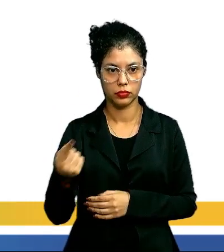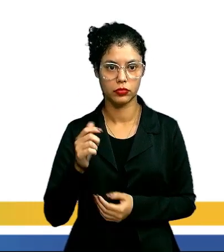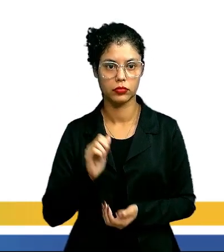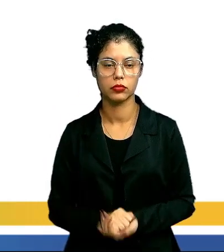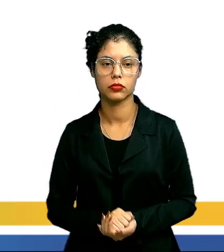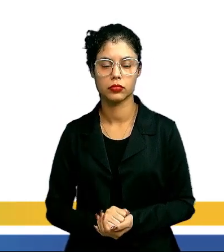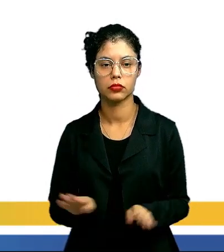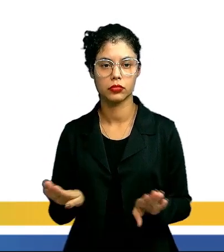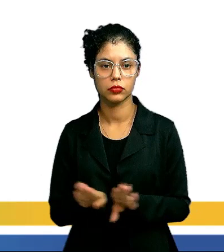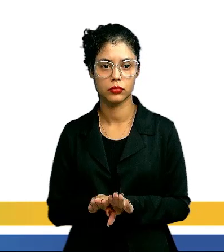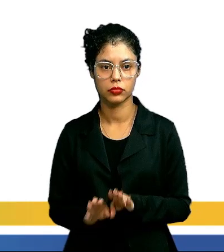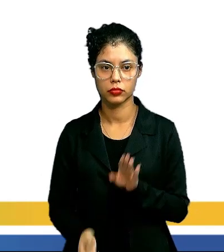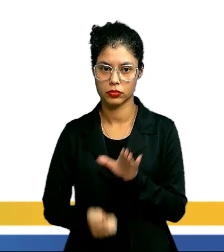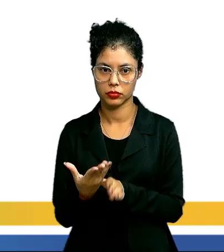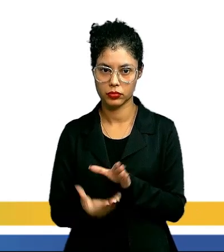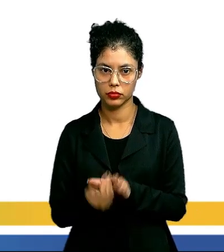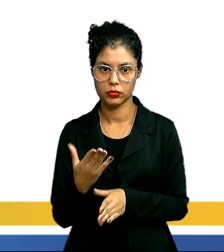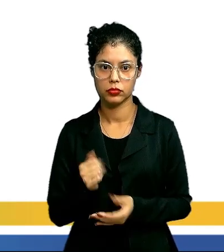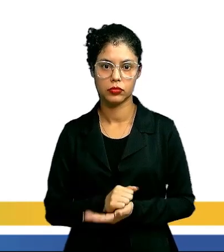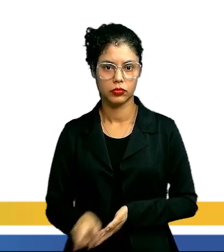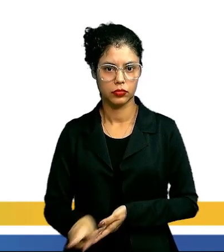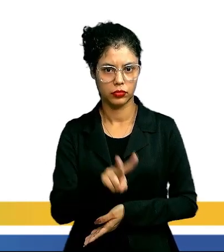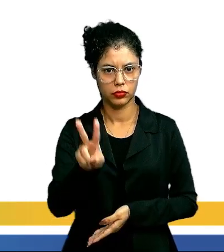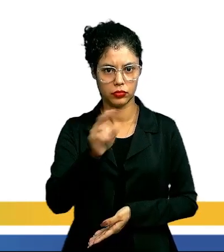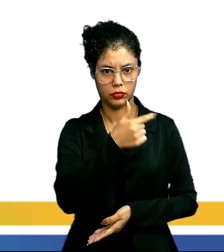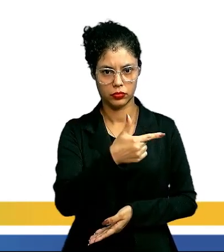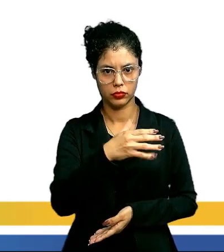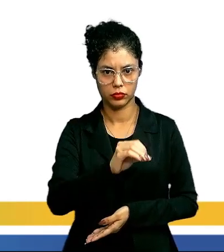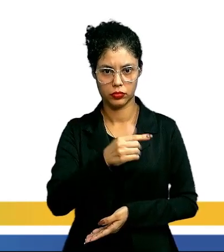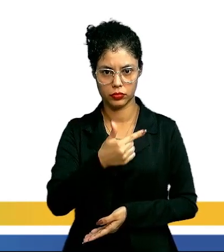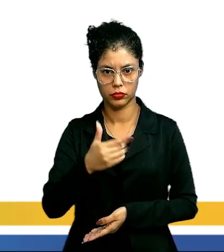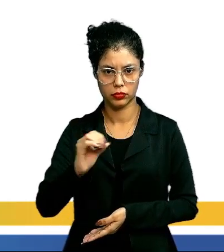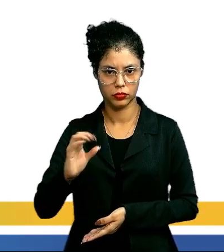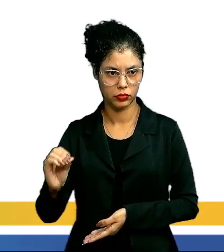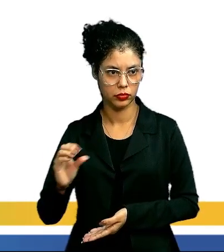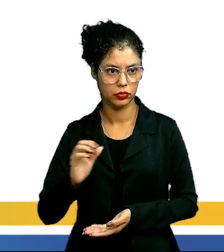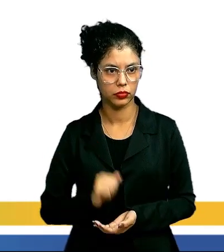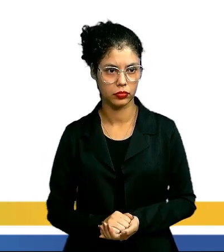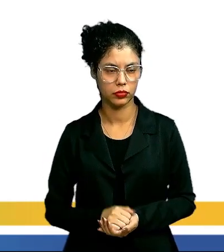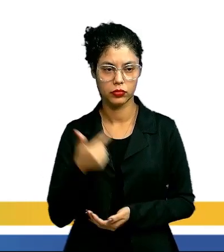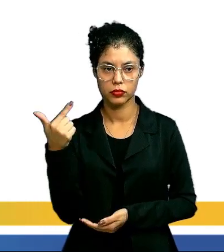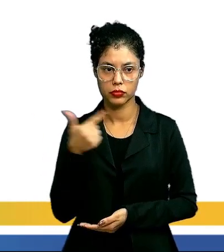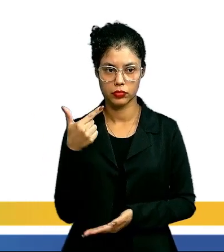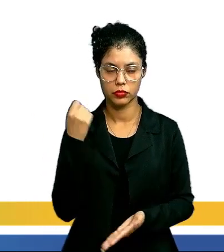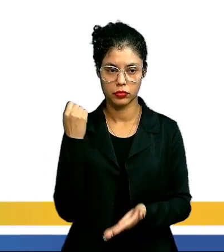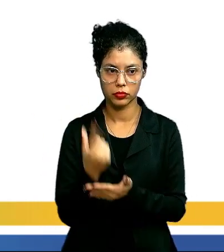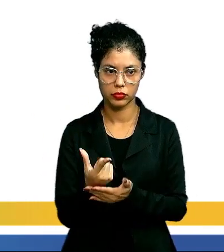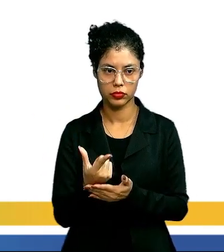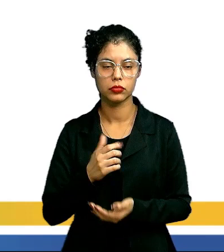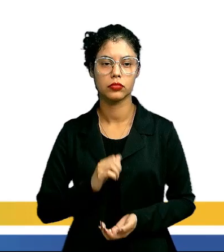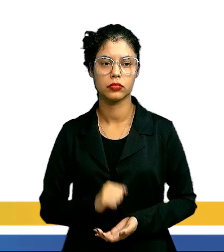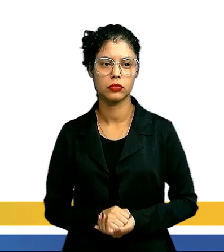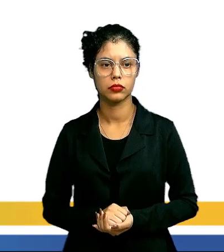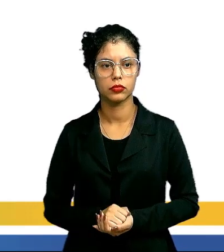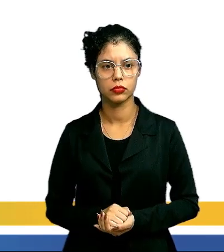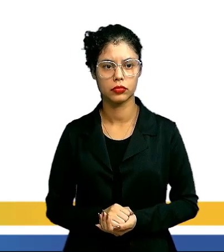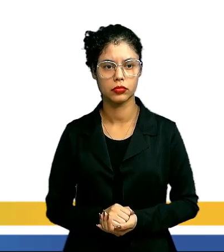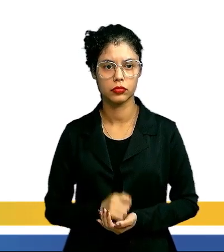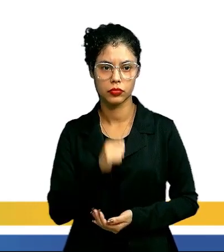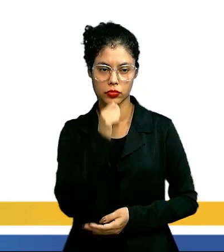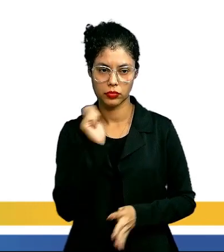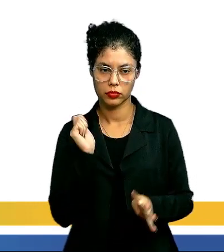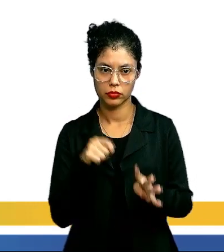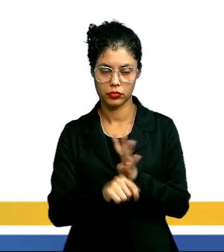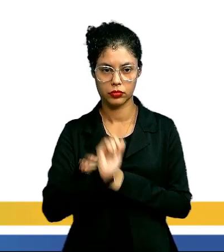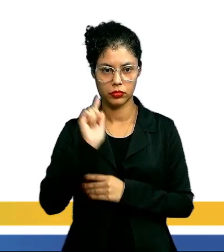um mês após a aquisição do produto e no valor de r$ 2002 o segundo pagamento